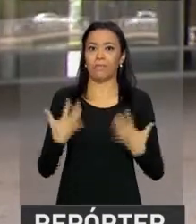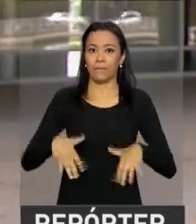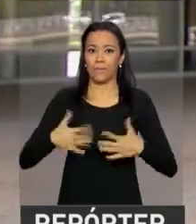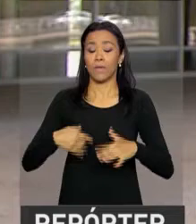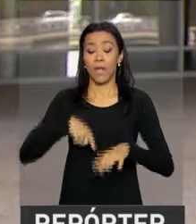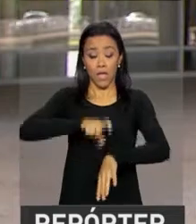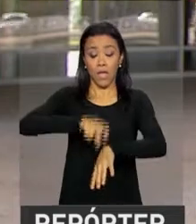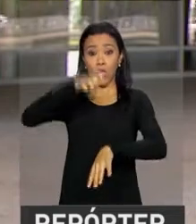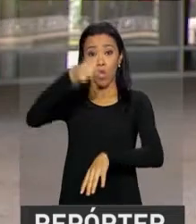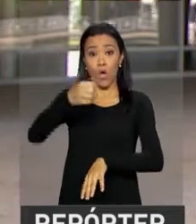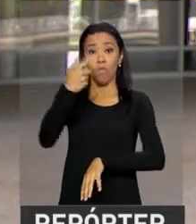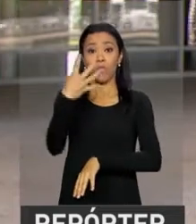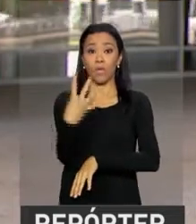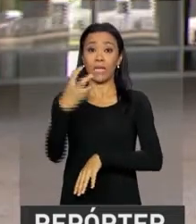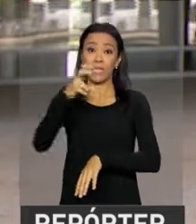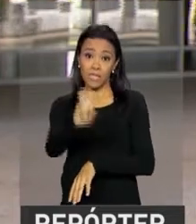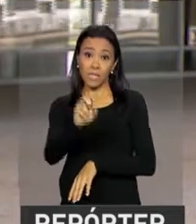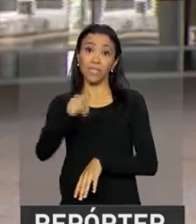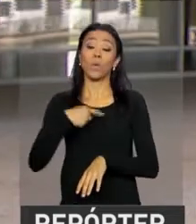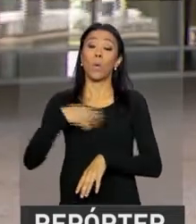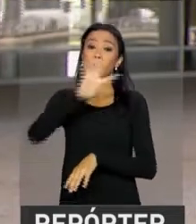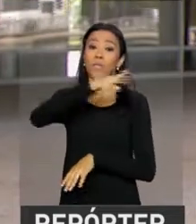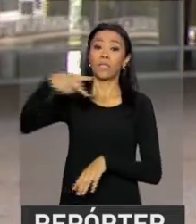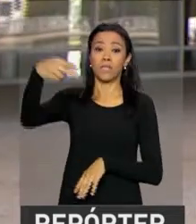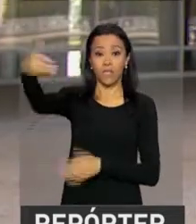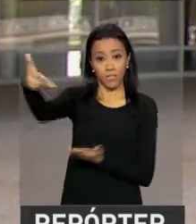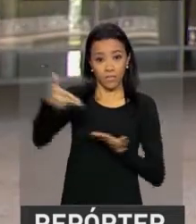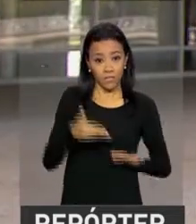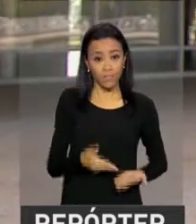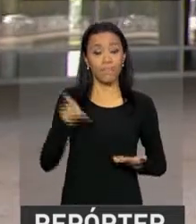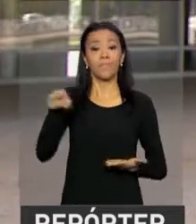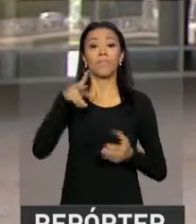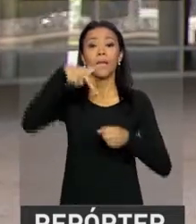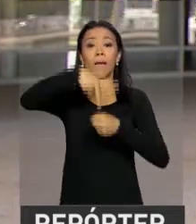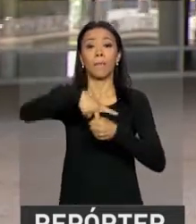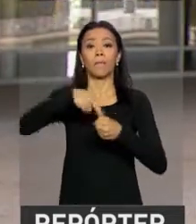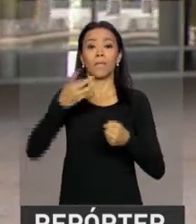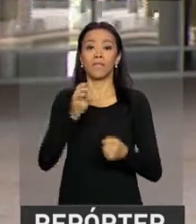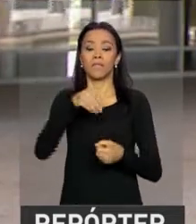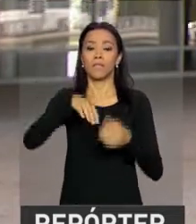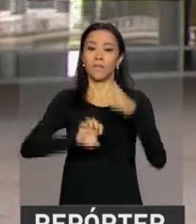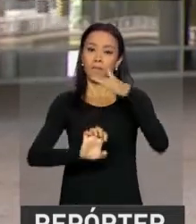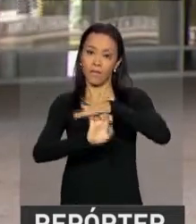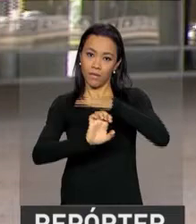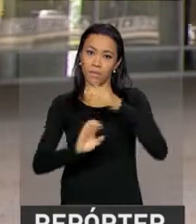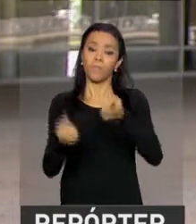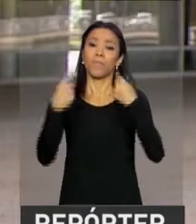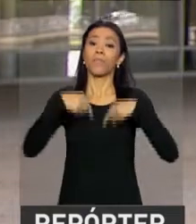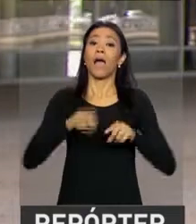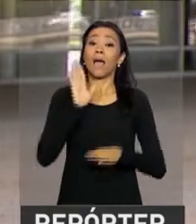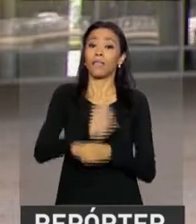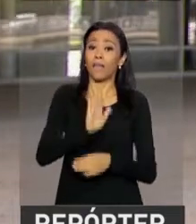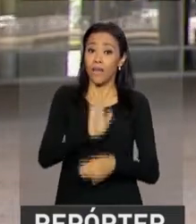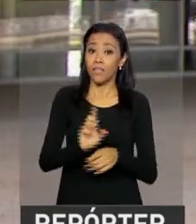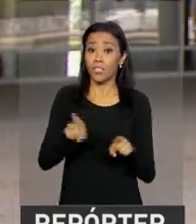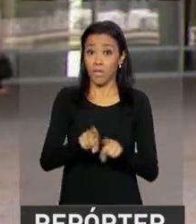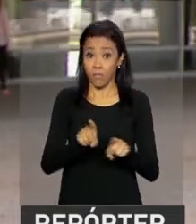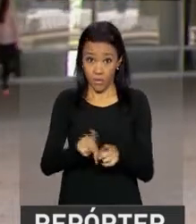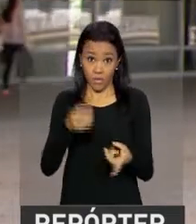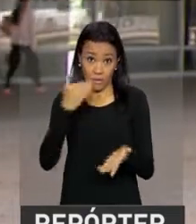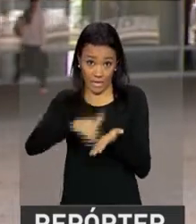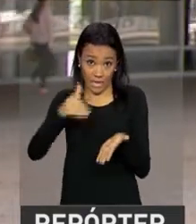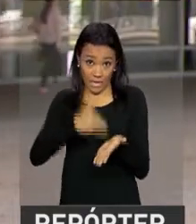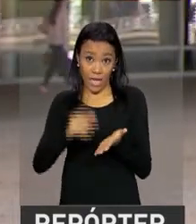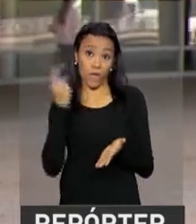45 ele recebe o presidente da petrobras pedro parenti à tarde ele se reúne com o secretário do tesouro dos estados unidos já